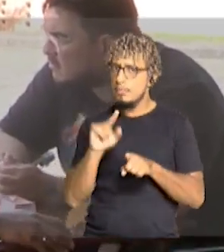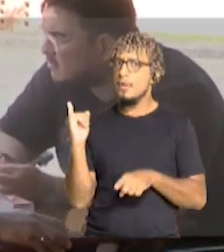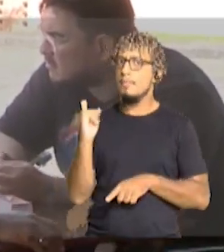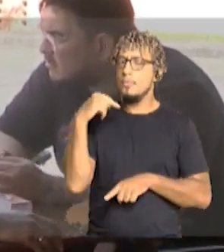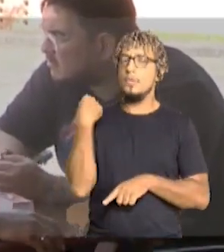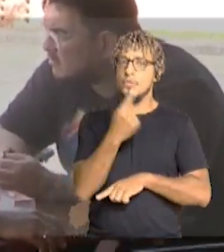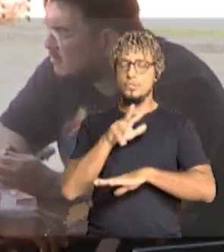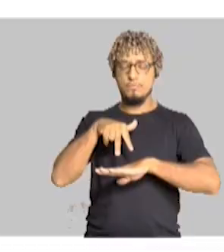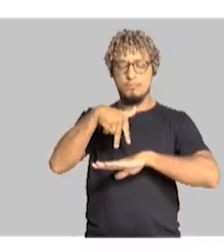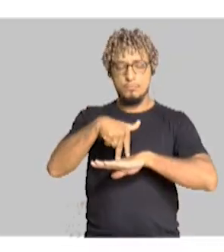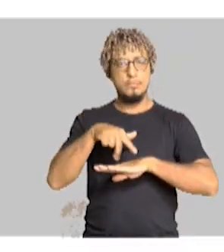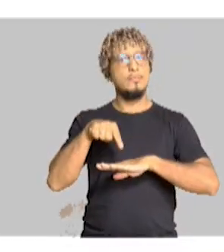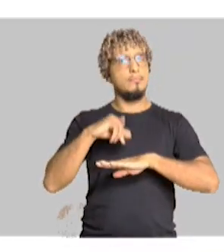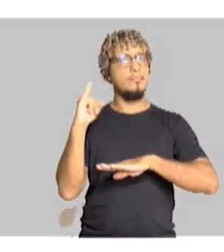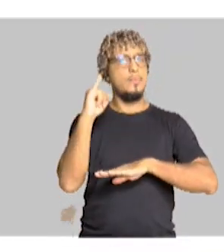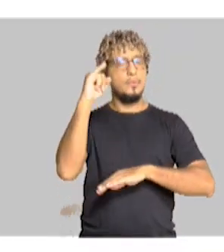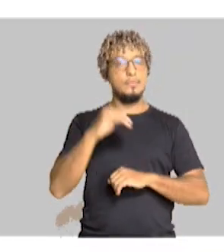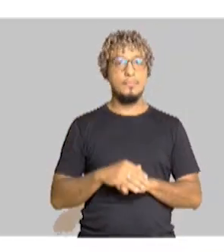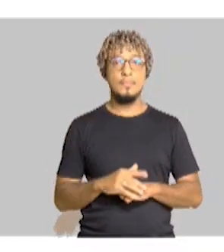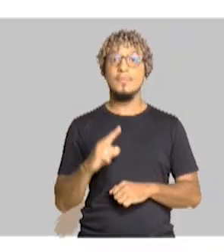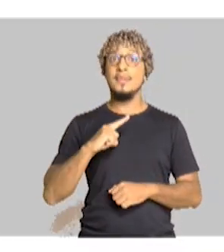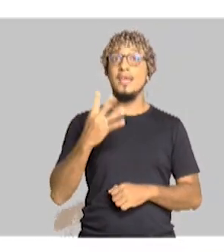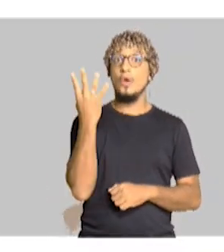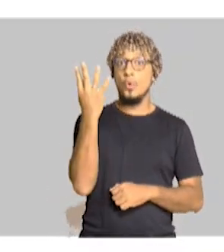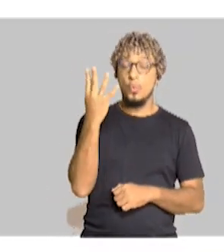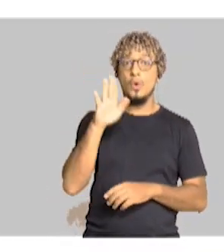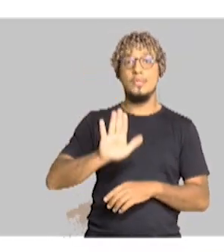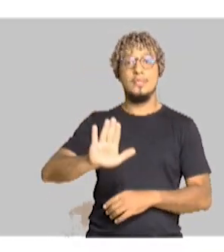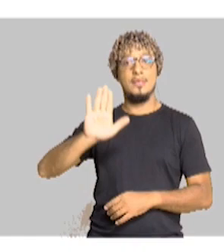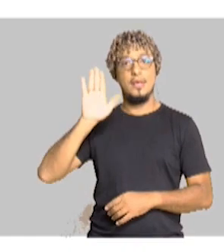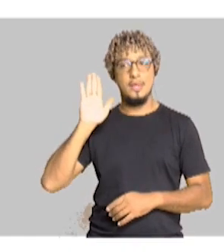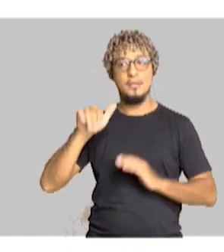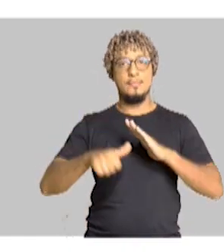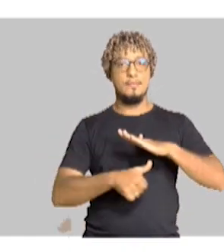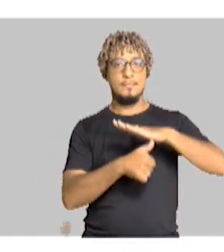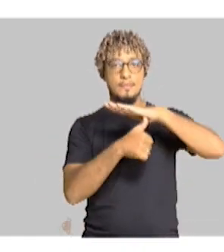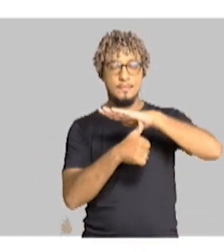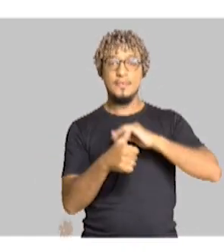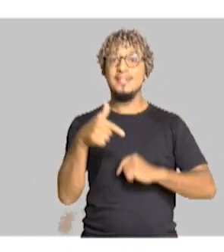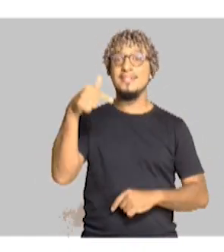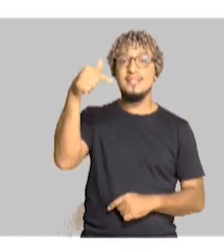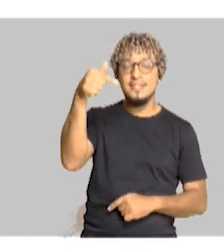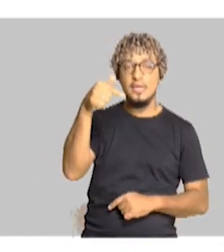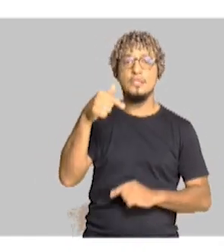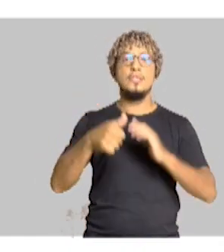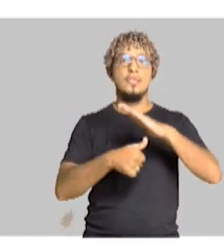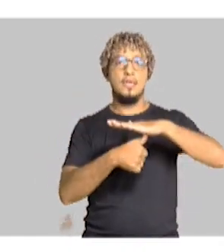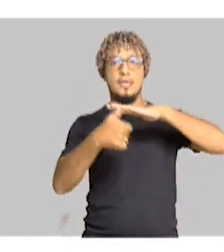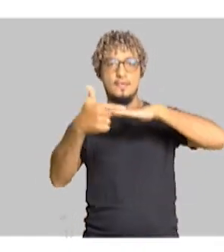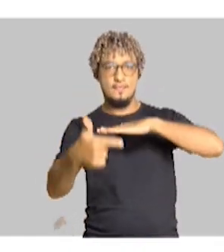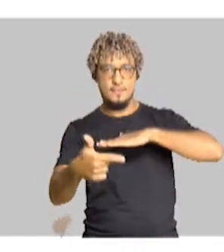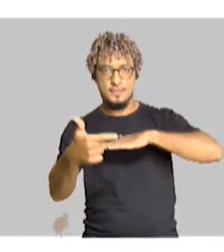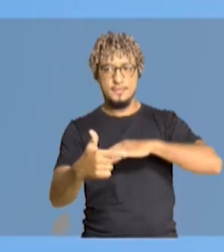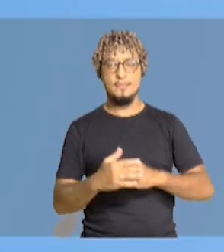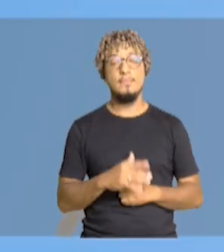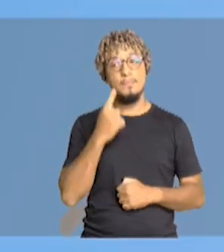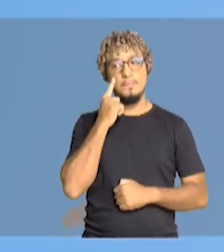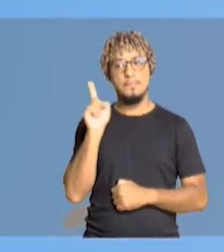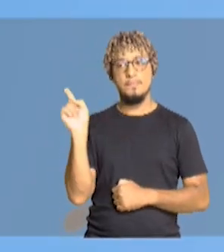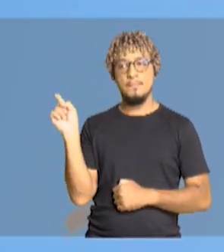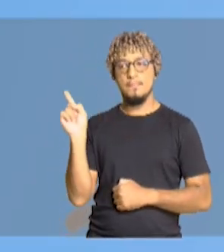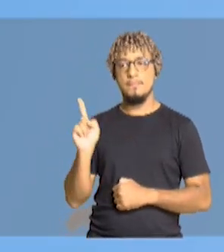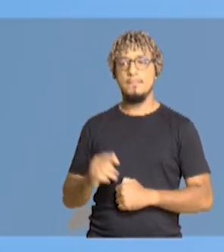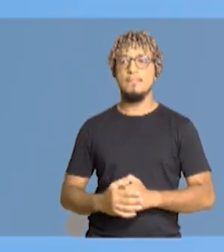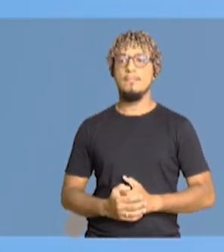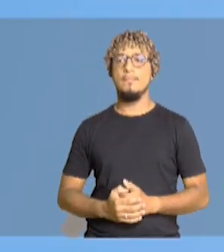e é importante sim são quatro candidatos a reitor e sete candidatos a vice-reitor são eles